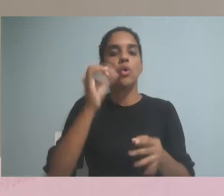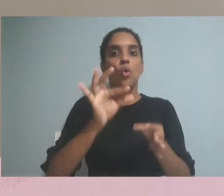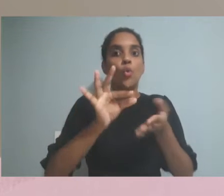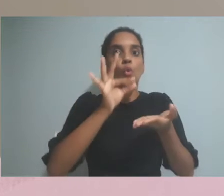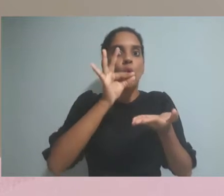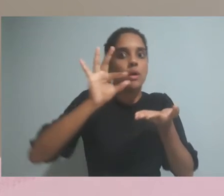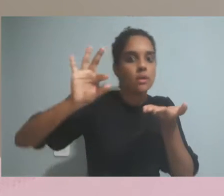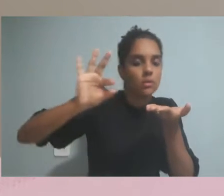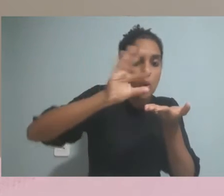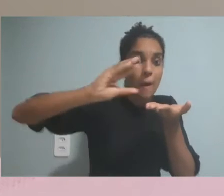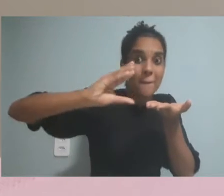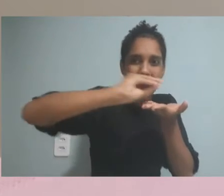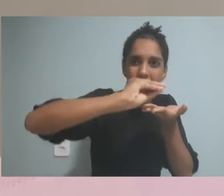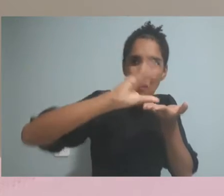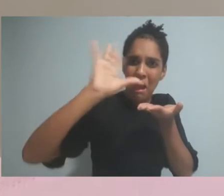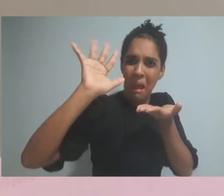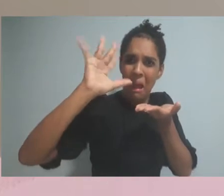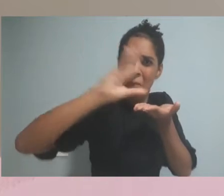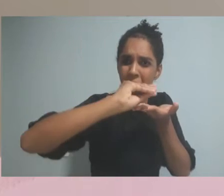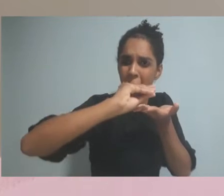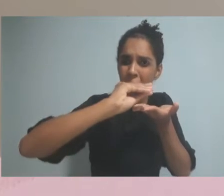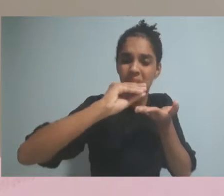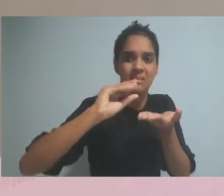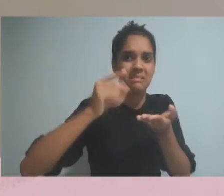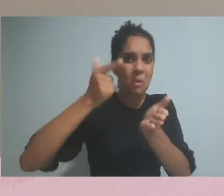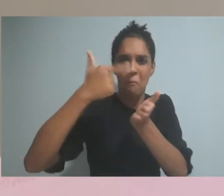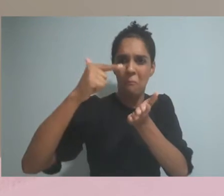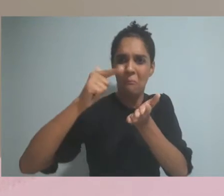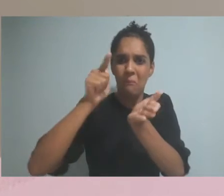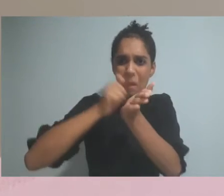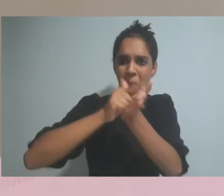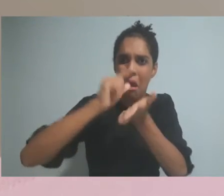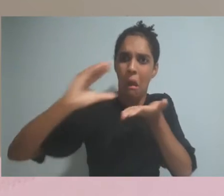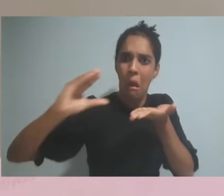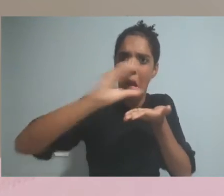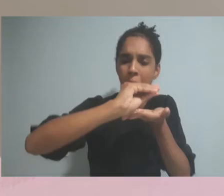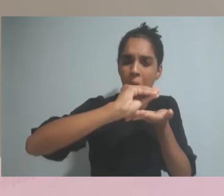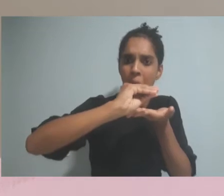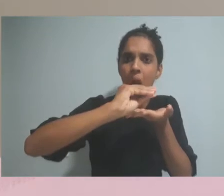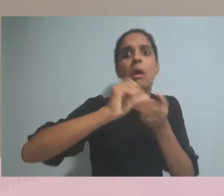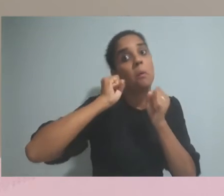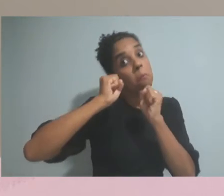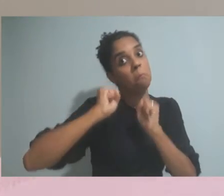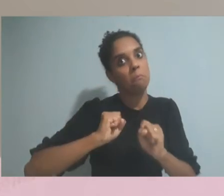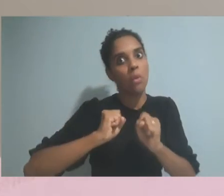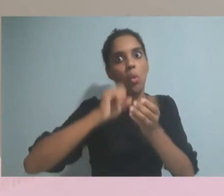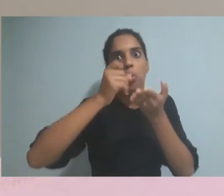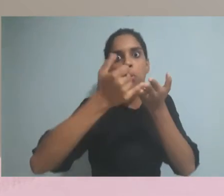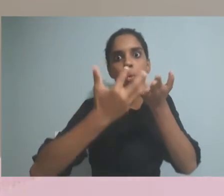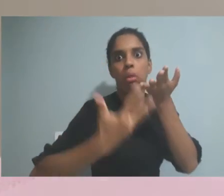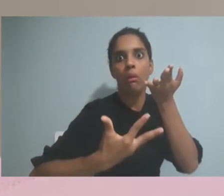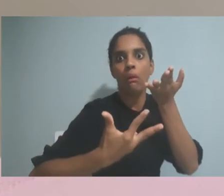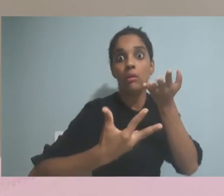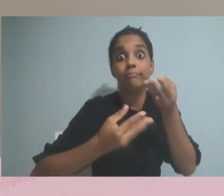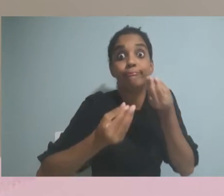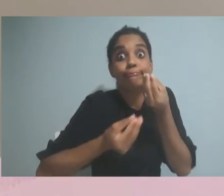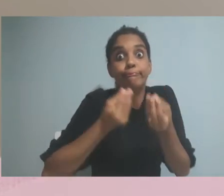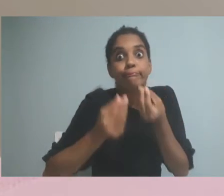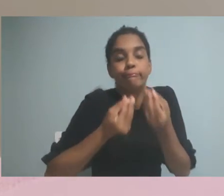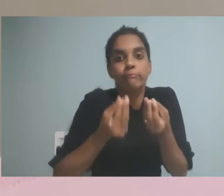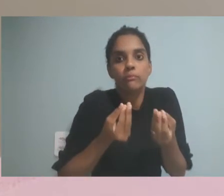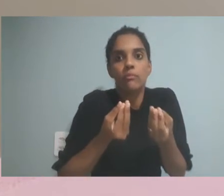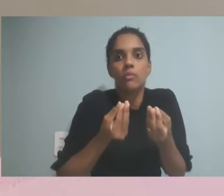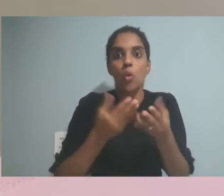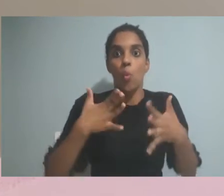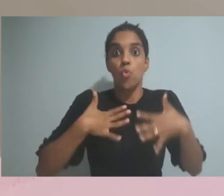importante, pois ao tocar o canudo diretamente com as mãos, a carga elétrica ela poderá se